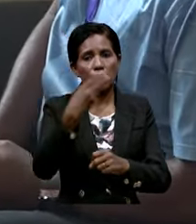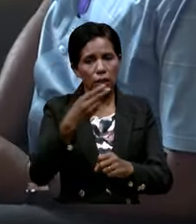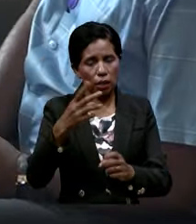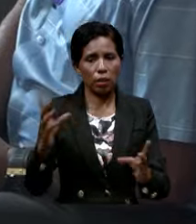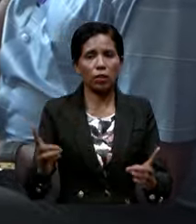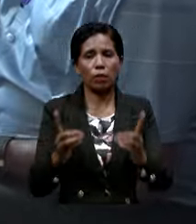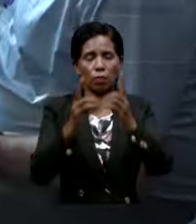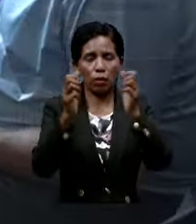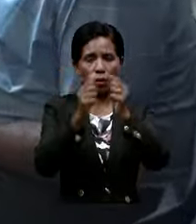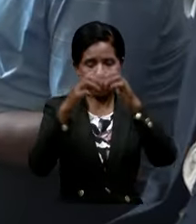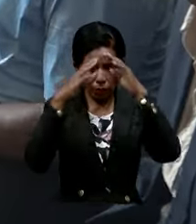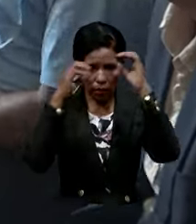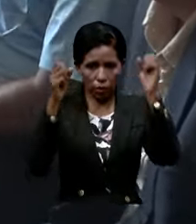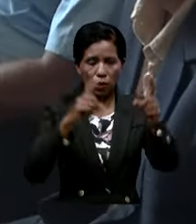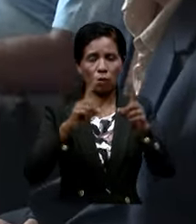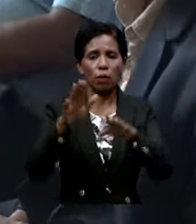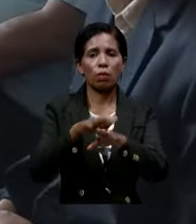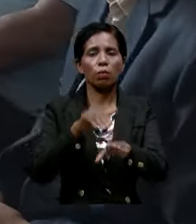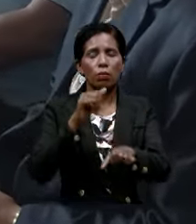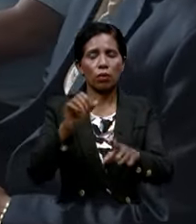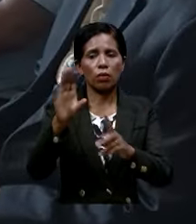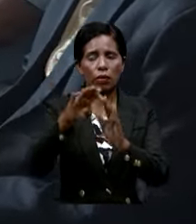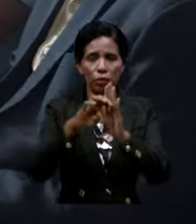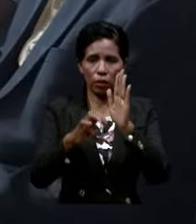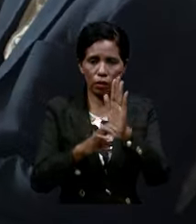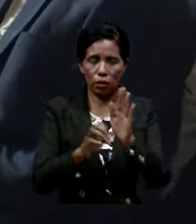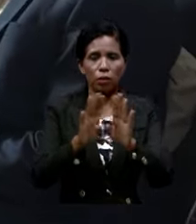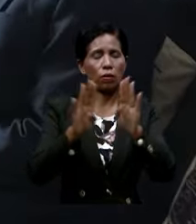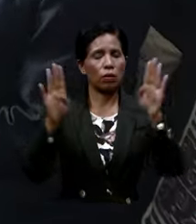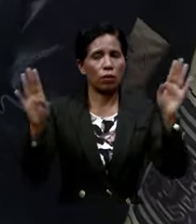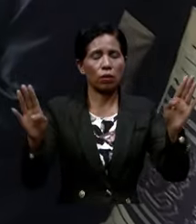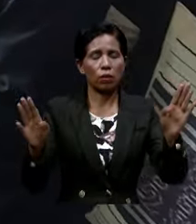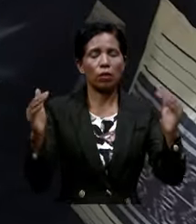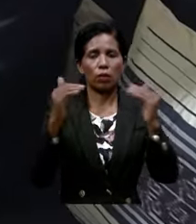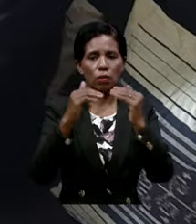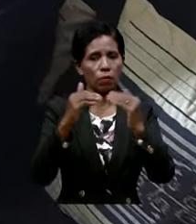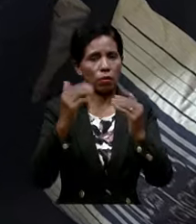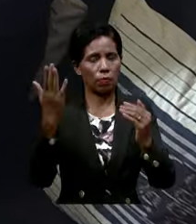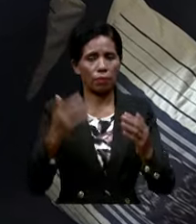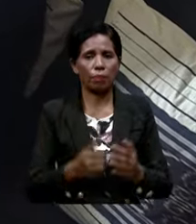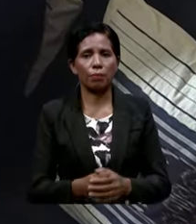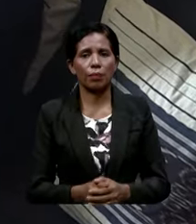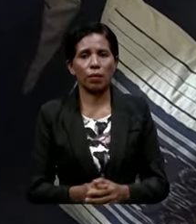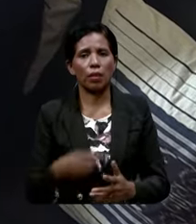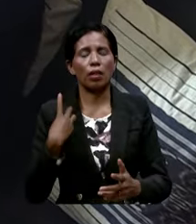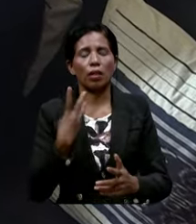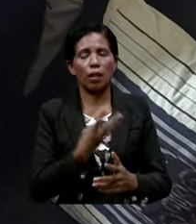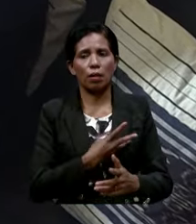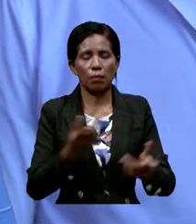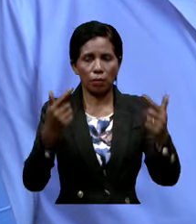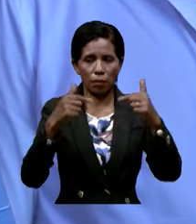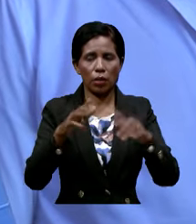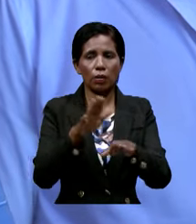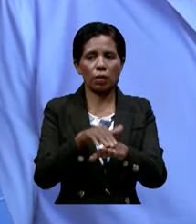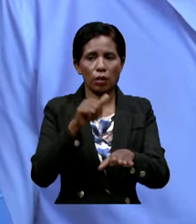Soromalo o Presidente da República, onde convida a ser festado a atual abertura do Congresso de Férias. E não temos a mim, mas a te